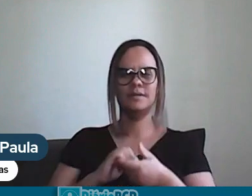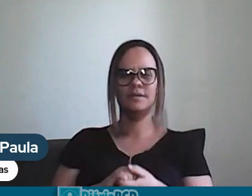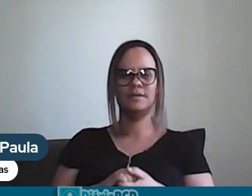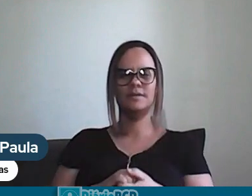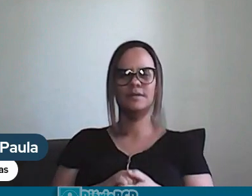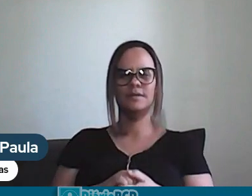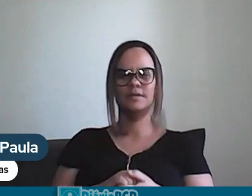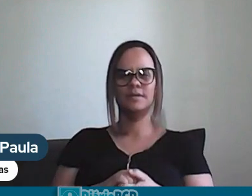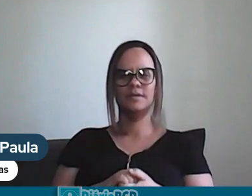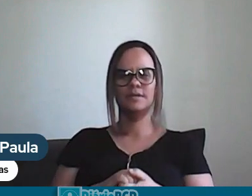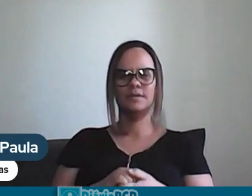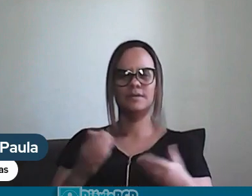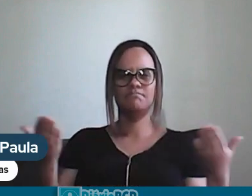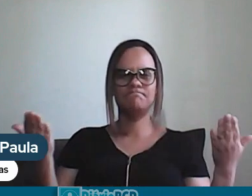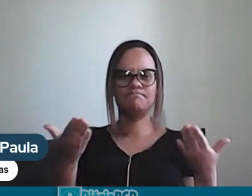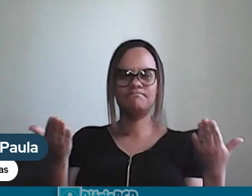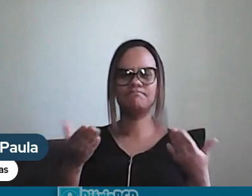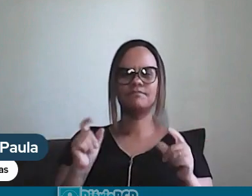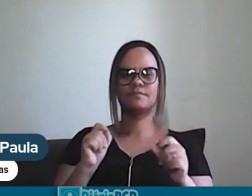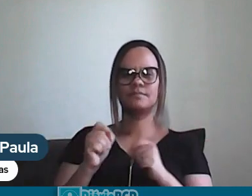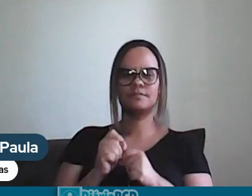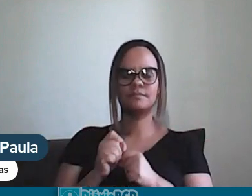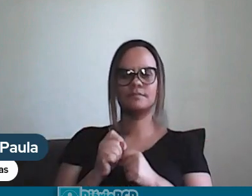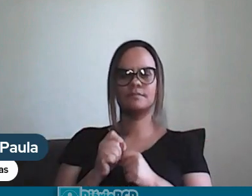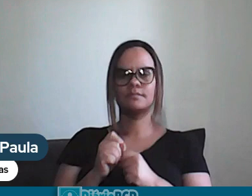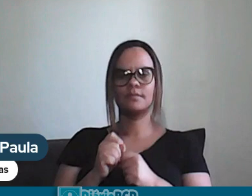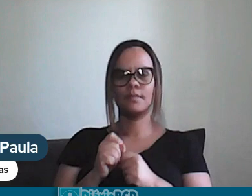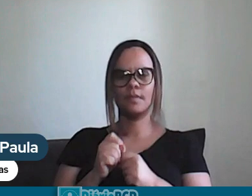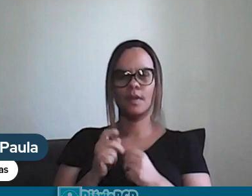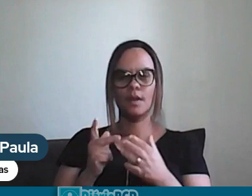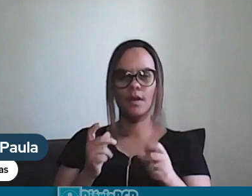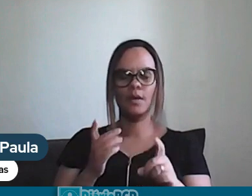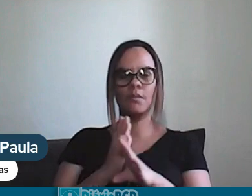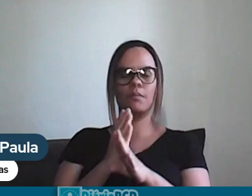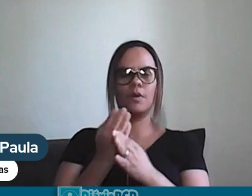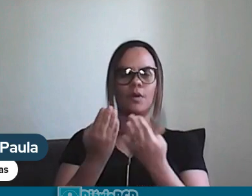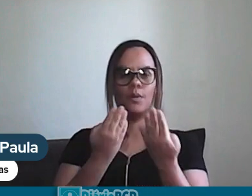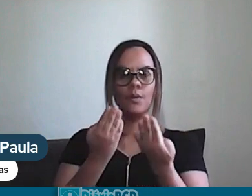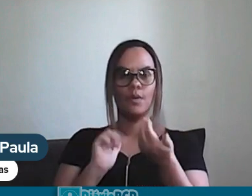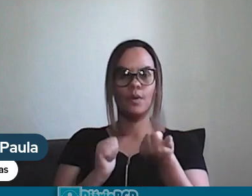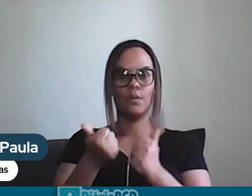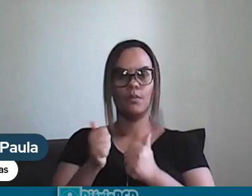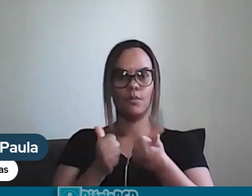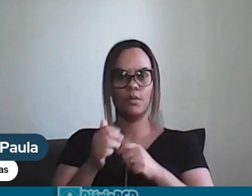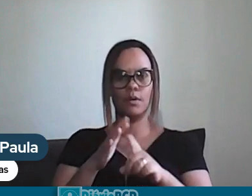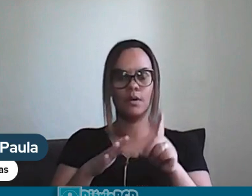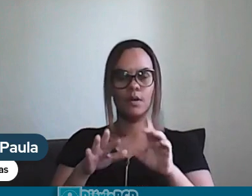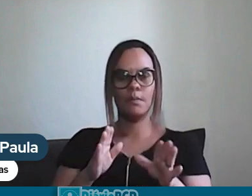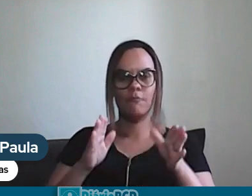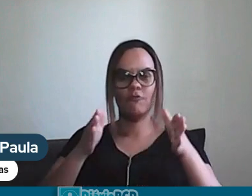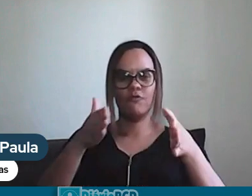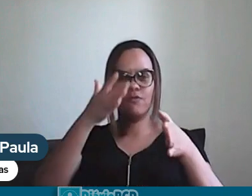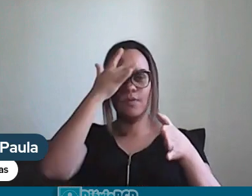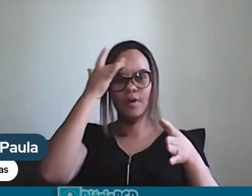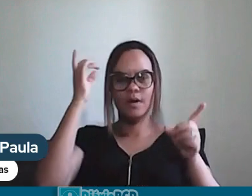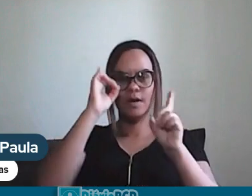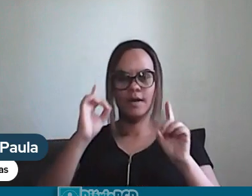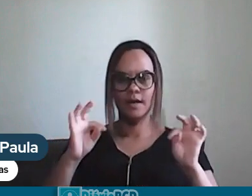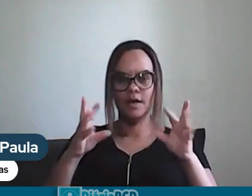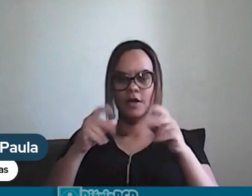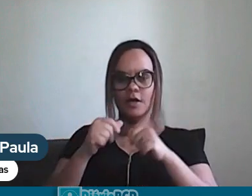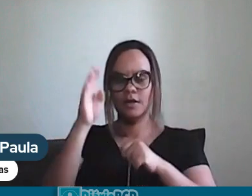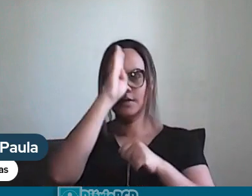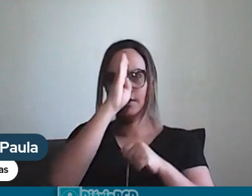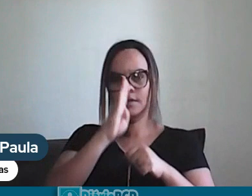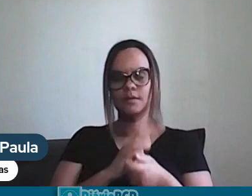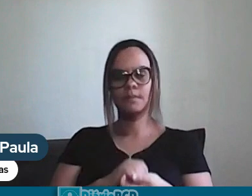estamos agora bem perto de ter esta avaliação para as pessoas com deficiência de todo o Brasil.